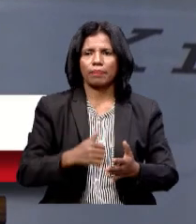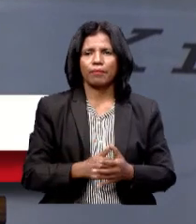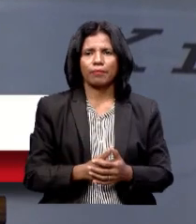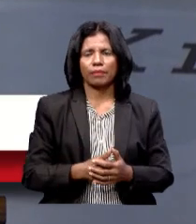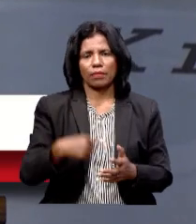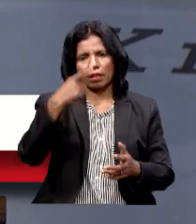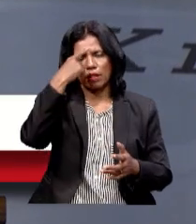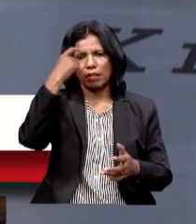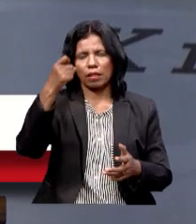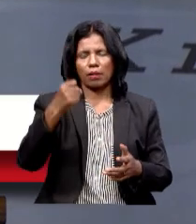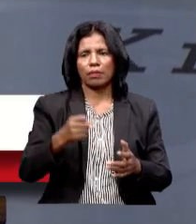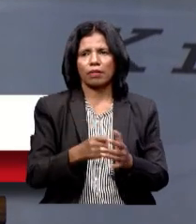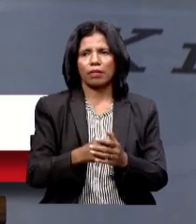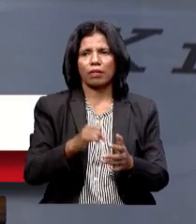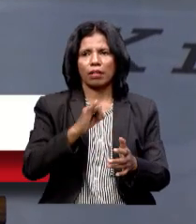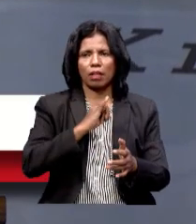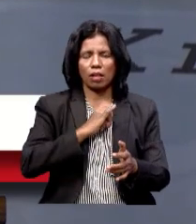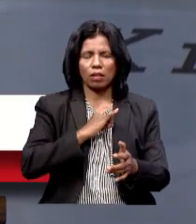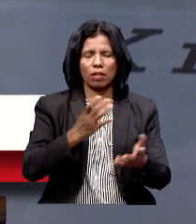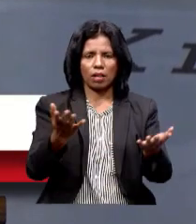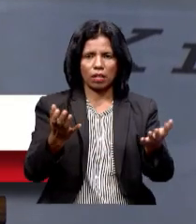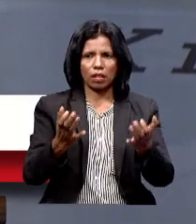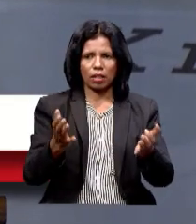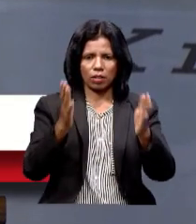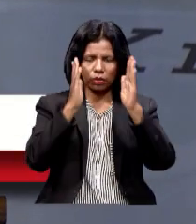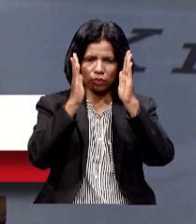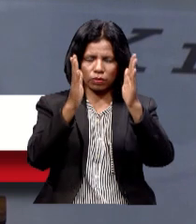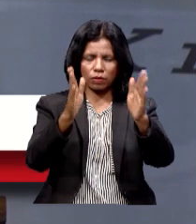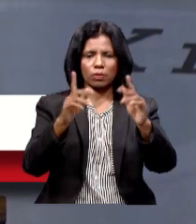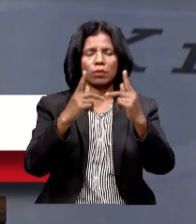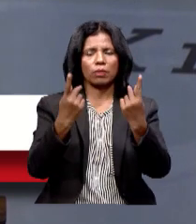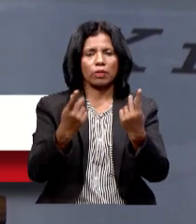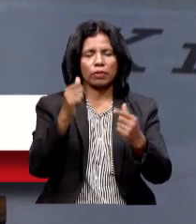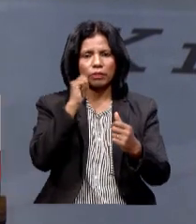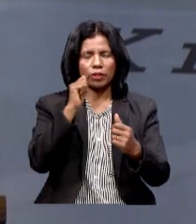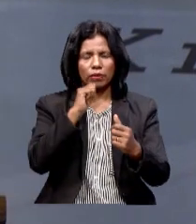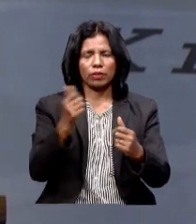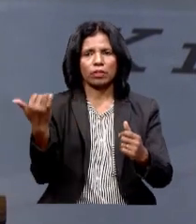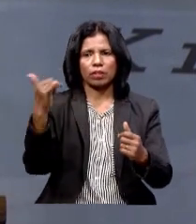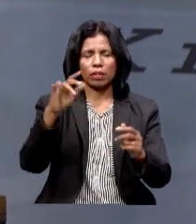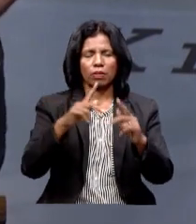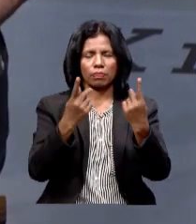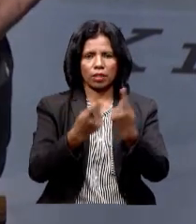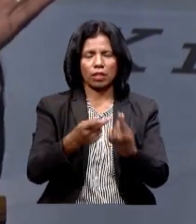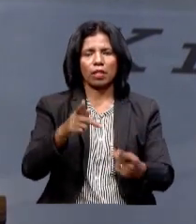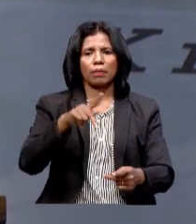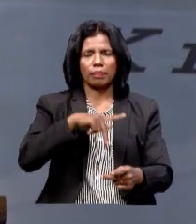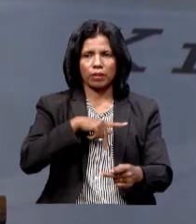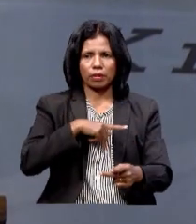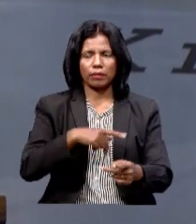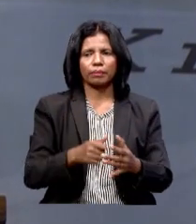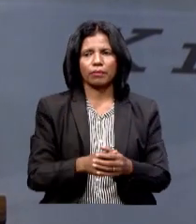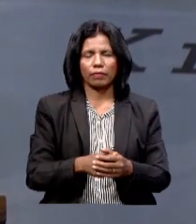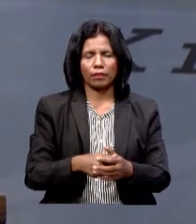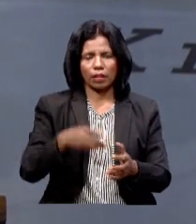Tamba mandato hauni ha karaten samos o senhor ser empresario. E tem vice-presidente, senhor Jacinta,